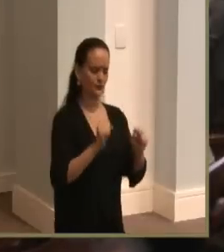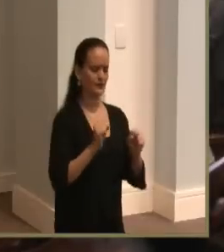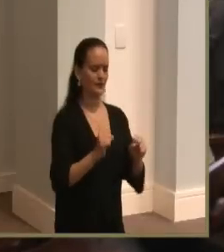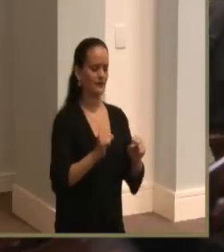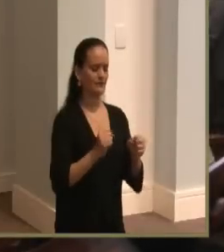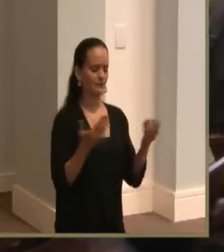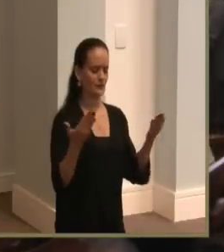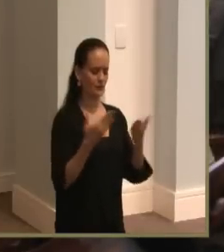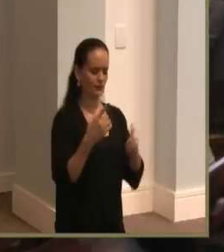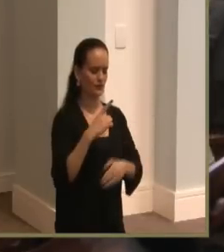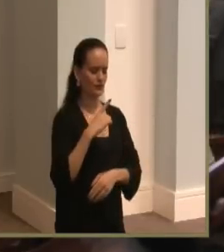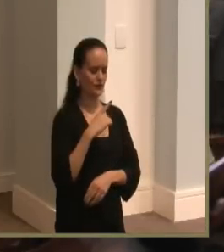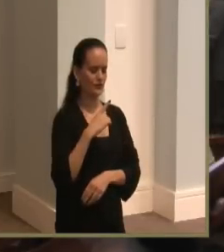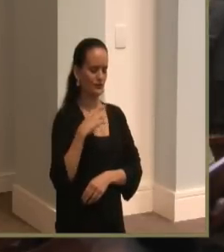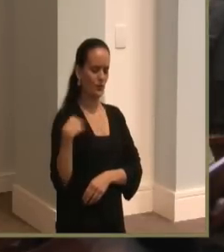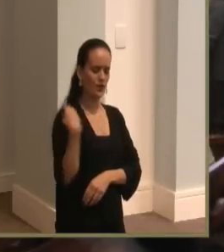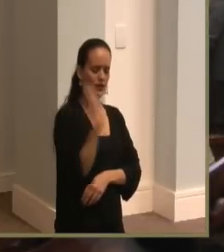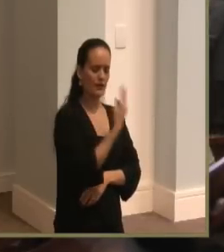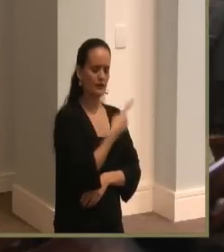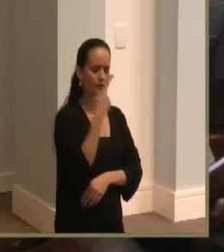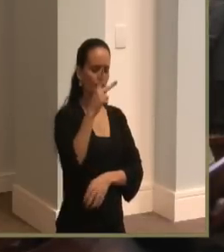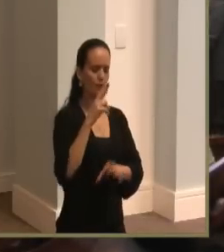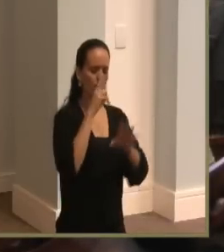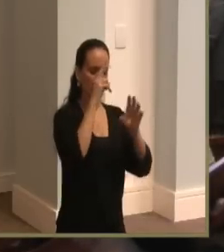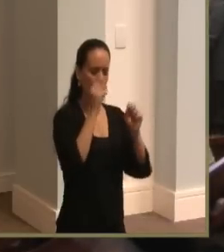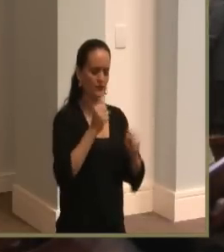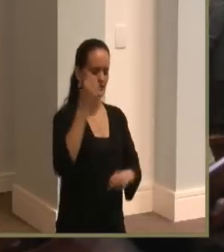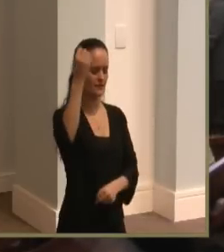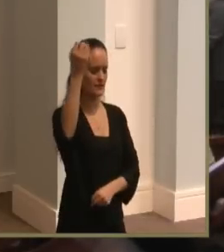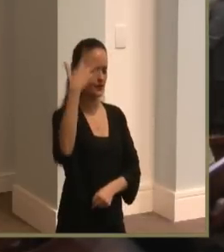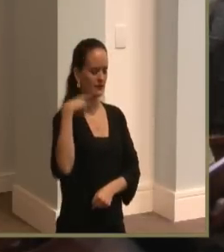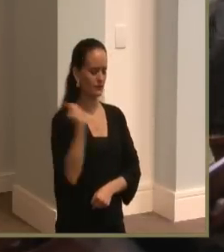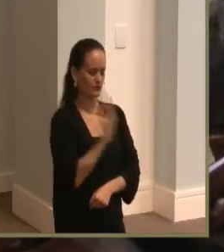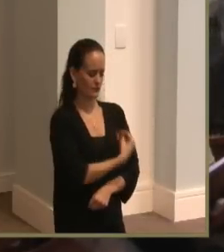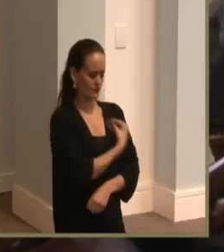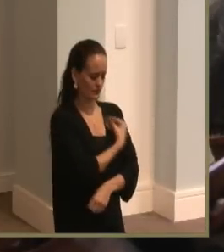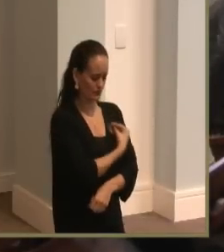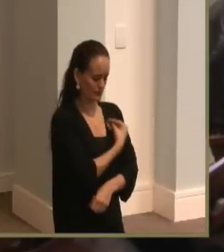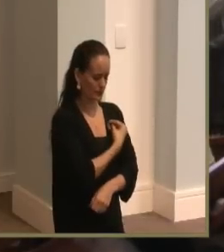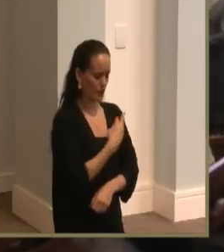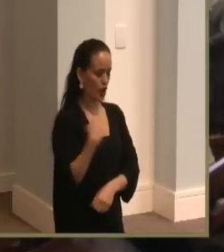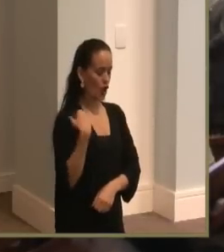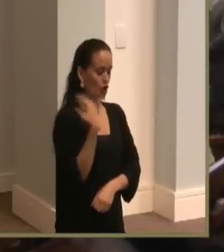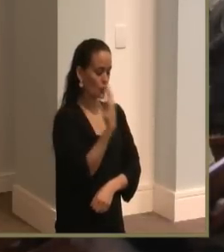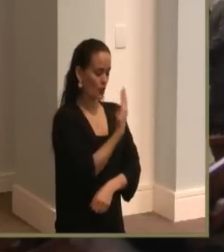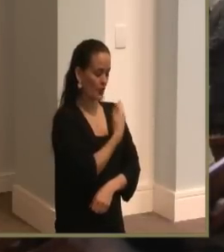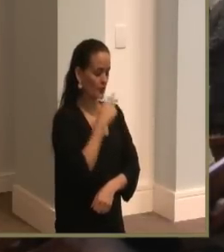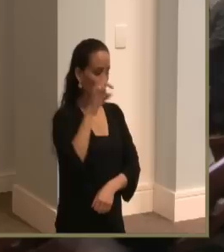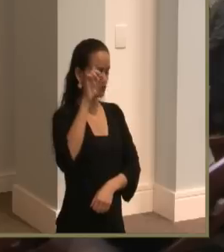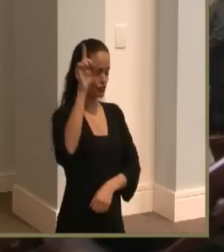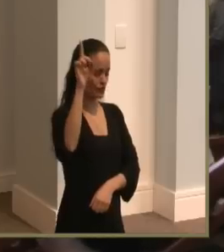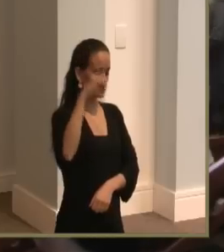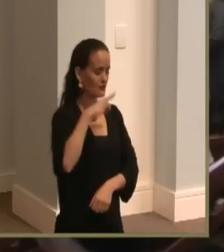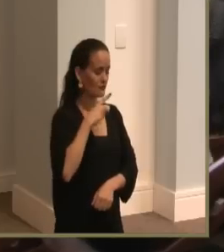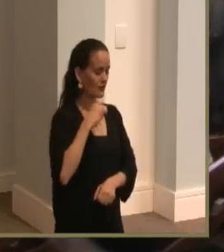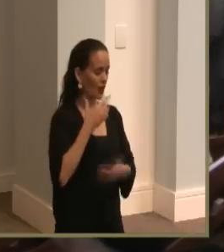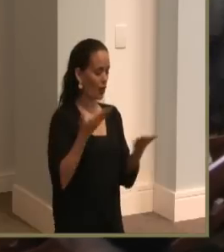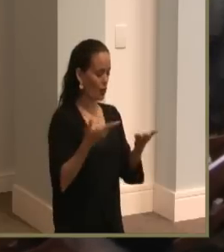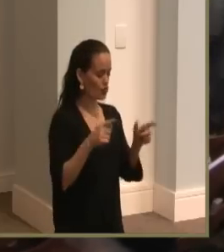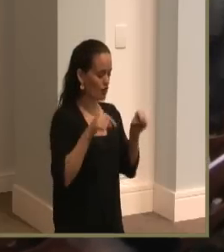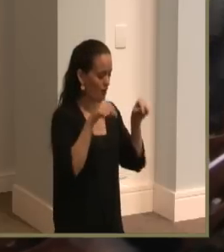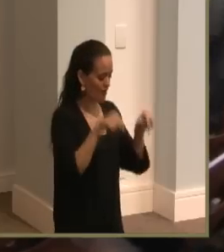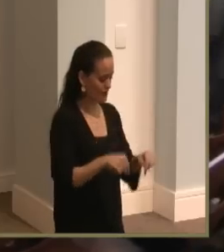nós reine, ó Deus, o teu poder, a tua graça. Que o reino do Senhor esteja sendo estabelecido neste lugar,